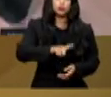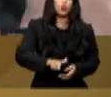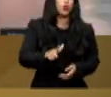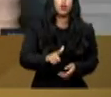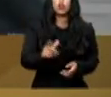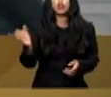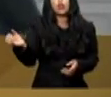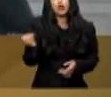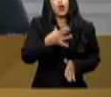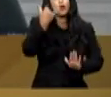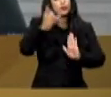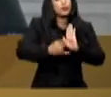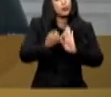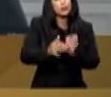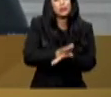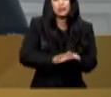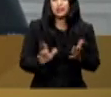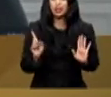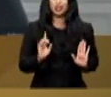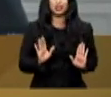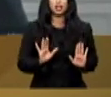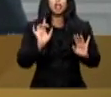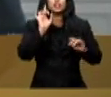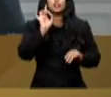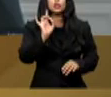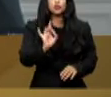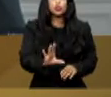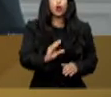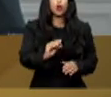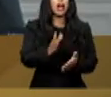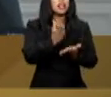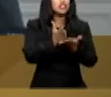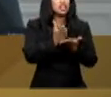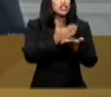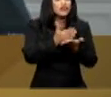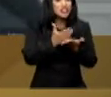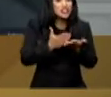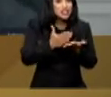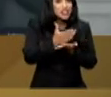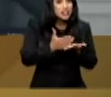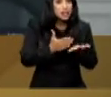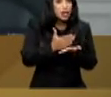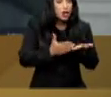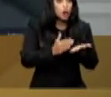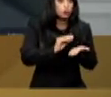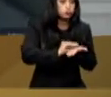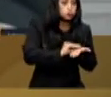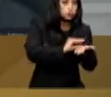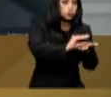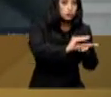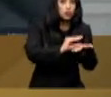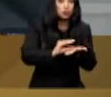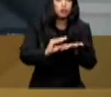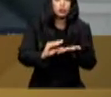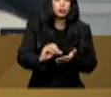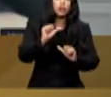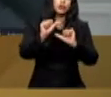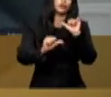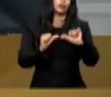tributos, nada disso. Simplesmente alterou a repartição de receitas. Por isso,